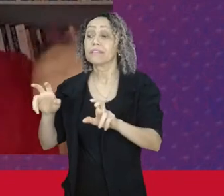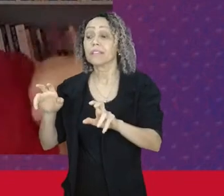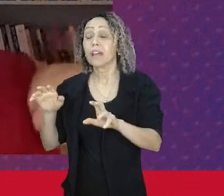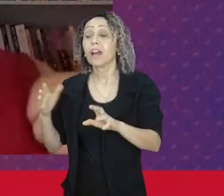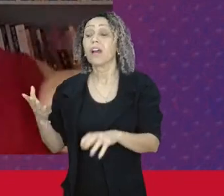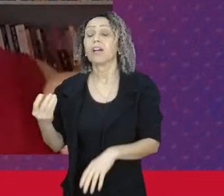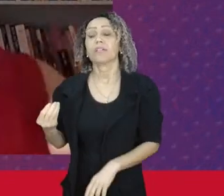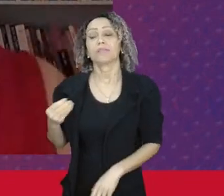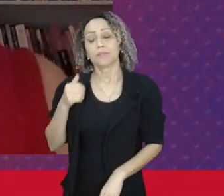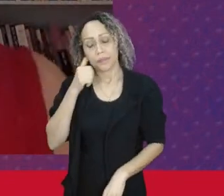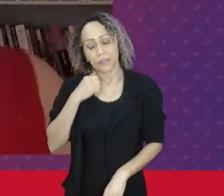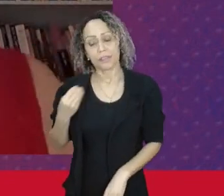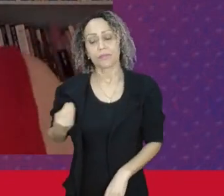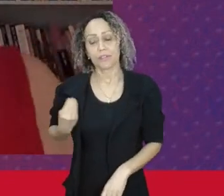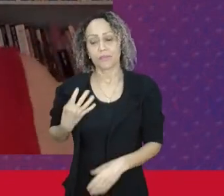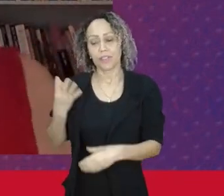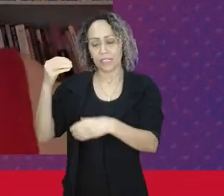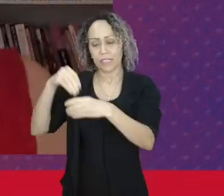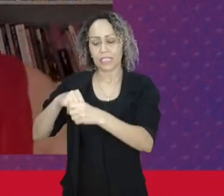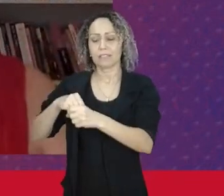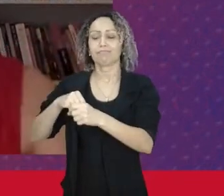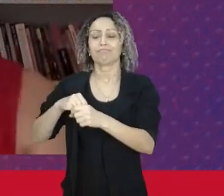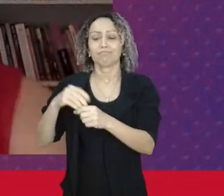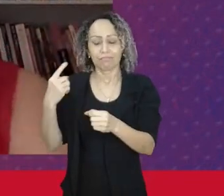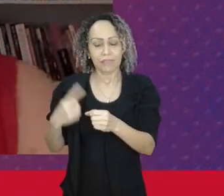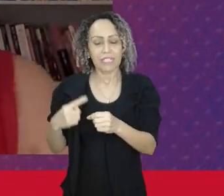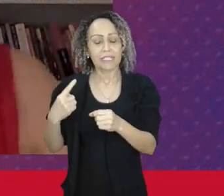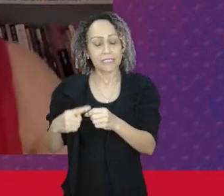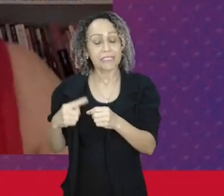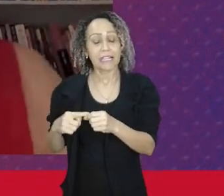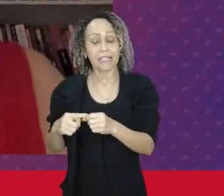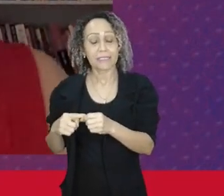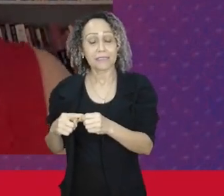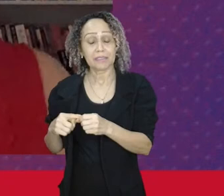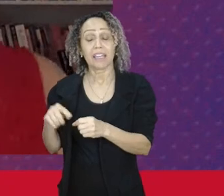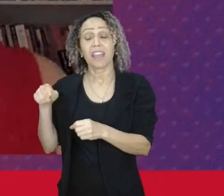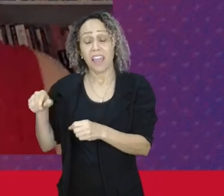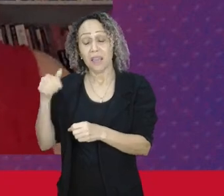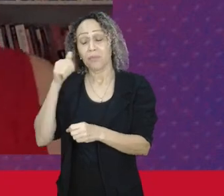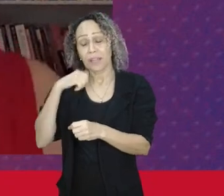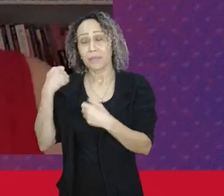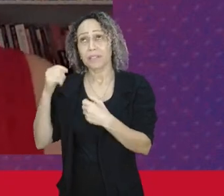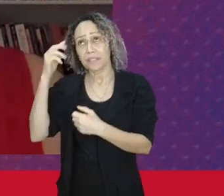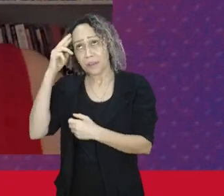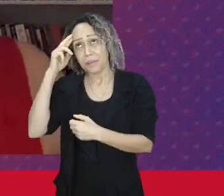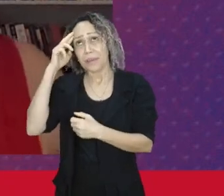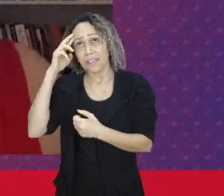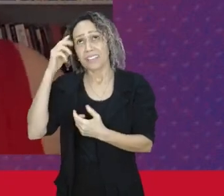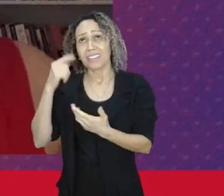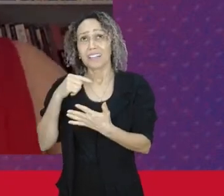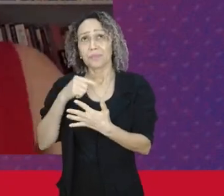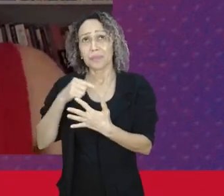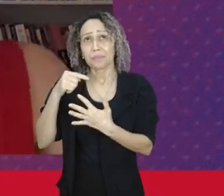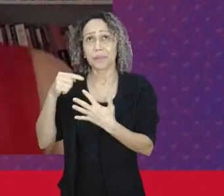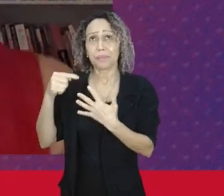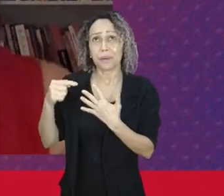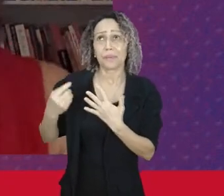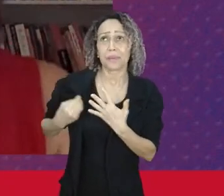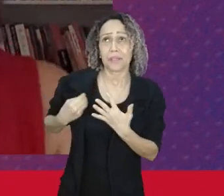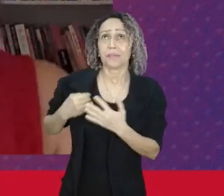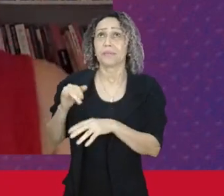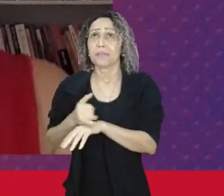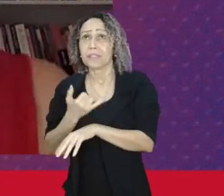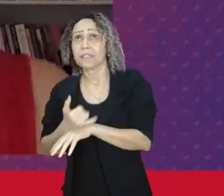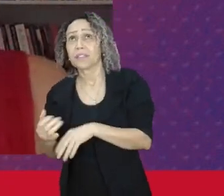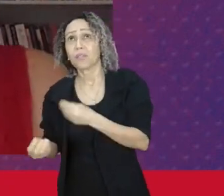refletir sobre seus caminhos, o que o homem geralmente não faz. Esse tipo de reflexão não passa